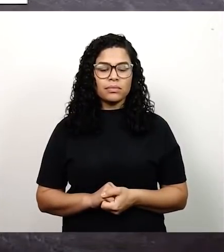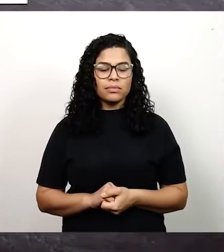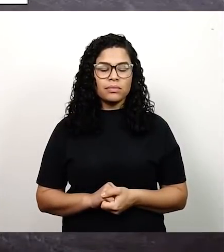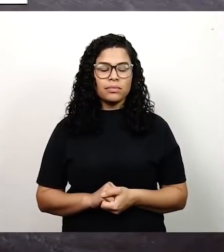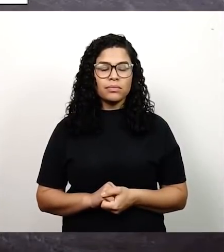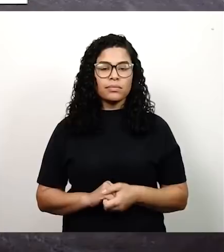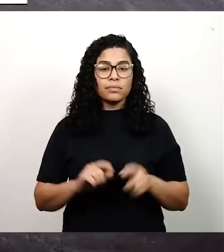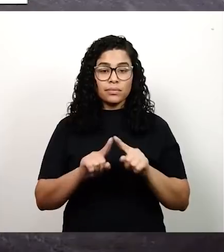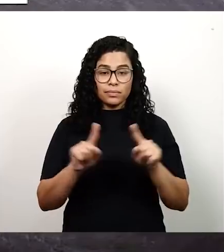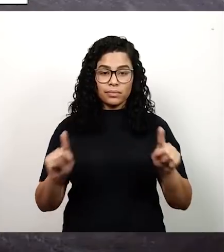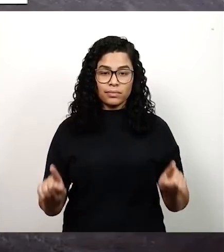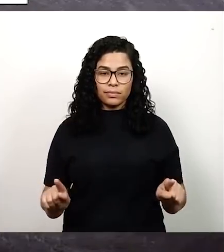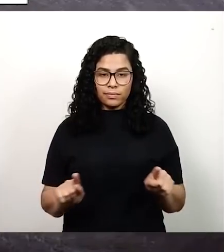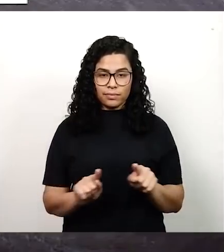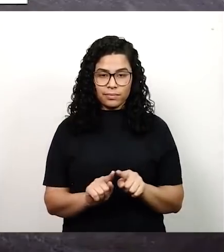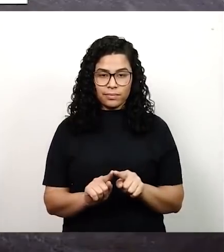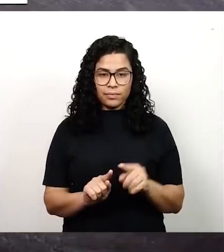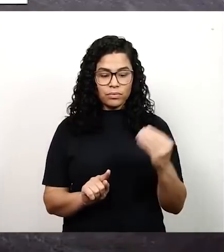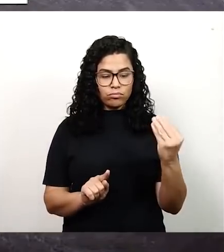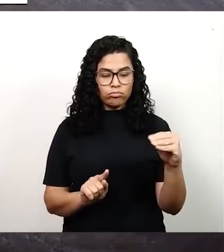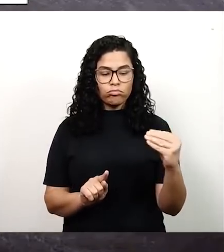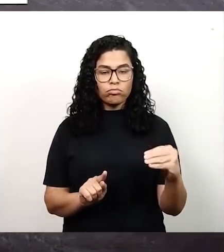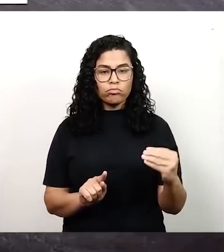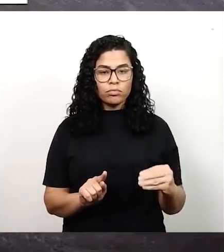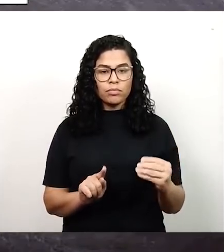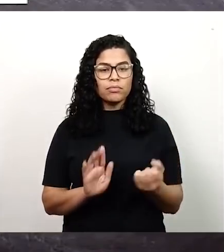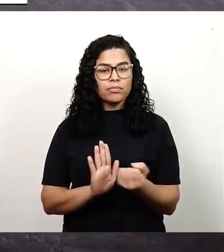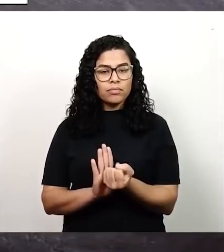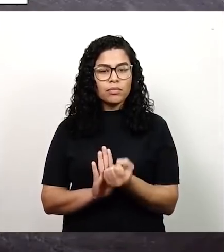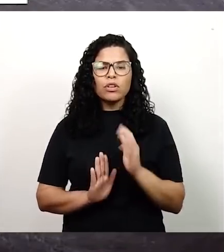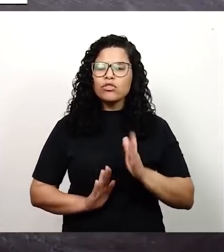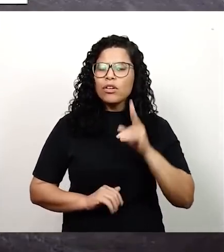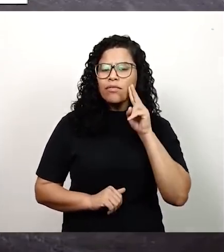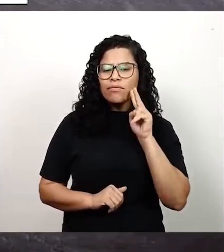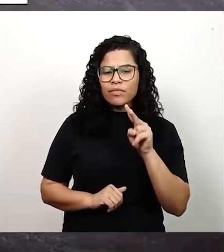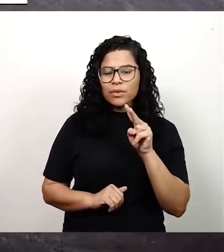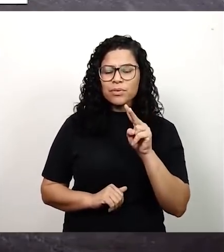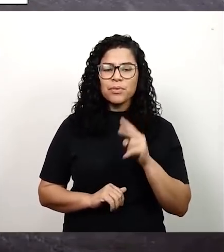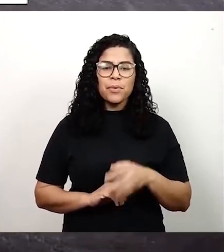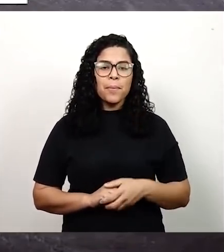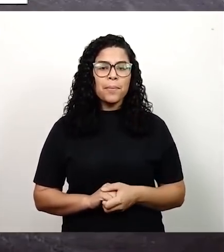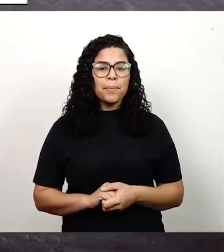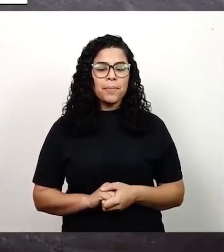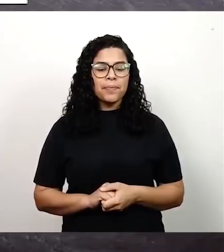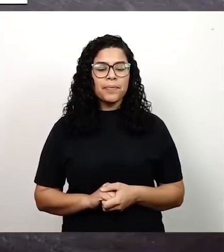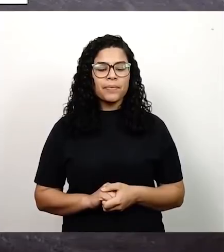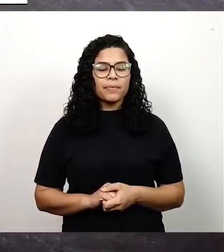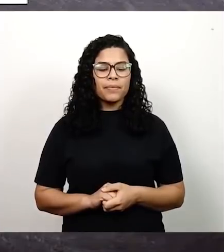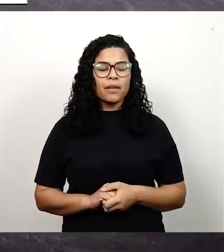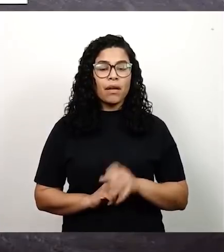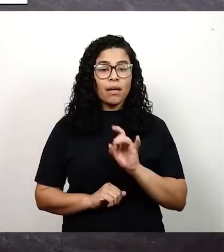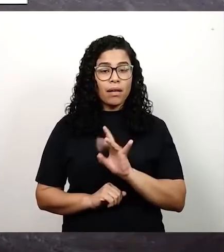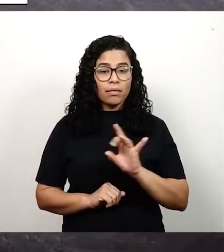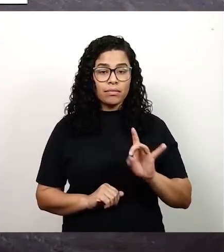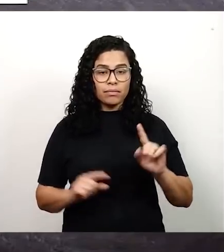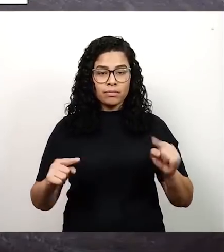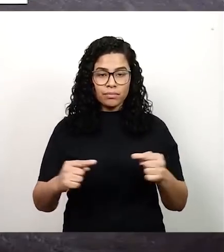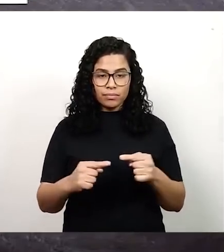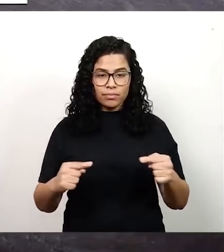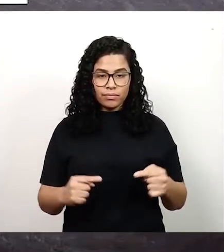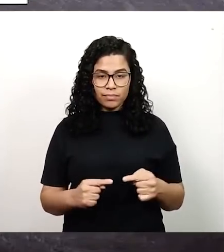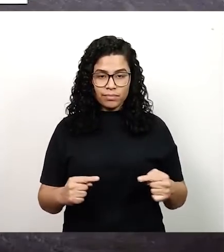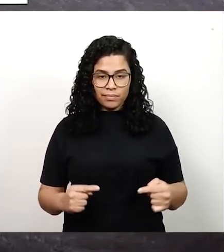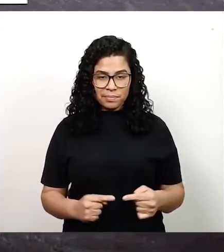Esses símbolos aqui vocês já devem ter visto muito na vida de vocês. Aqui, ó, esse símbolo aqui que